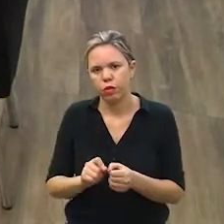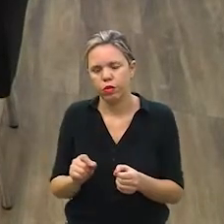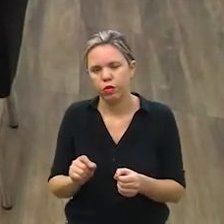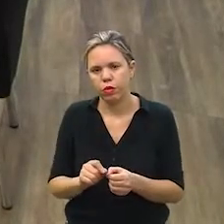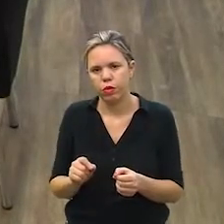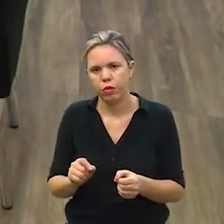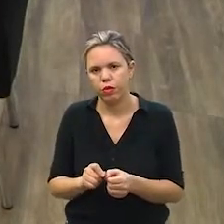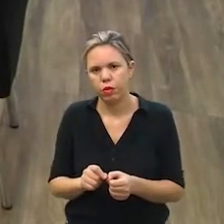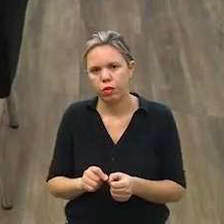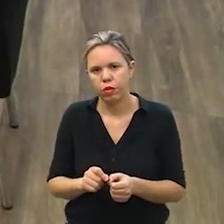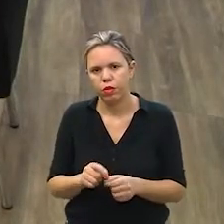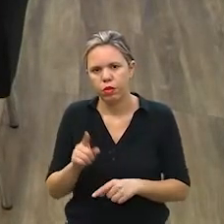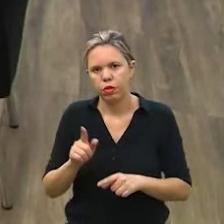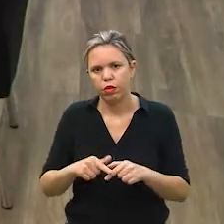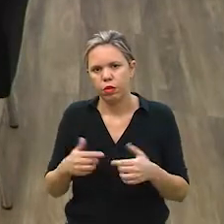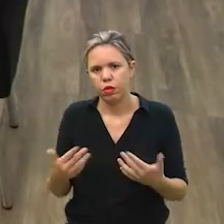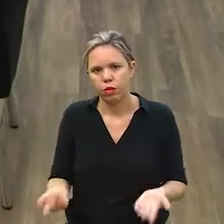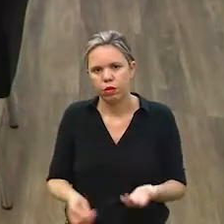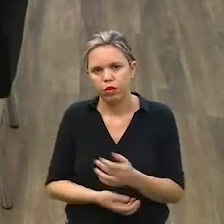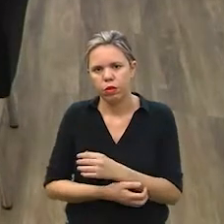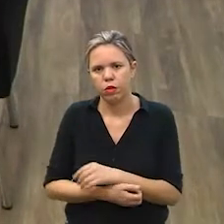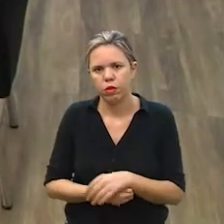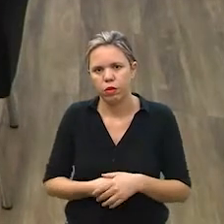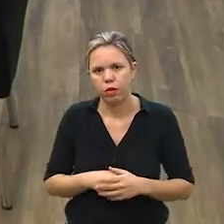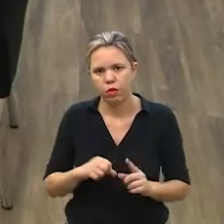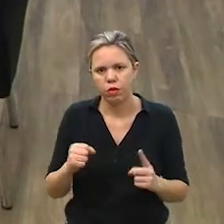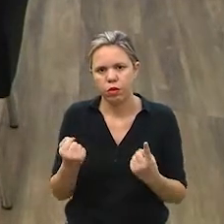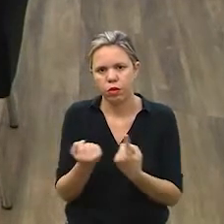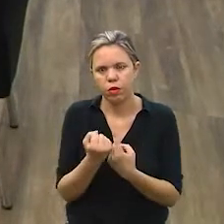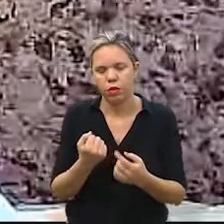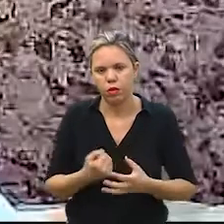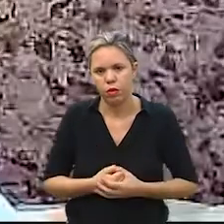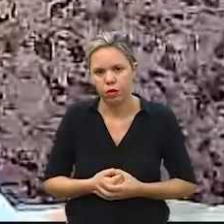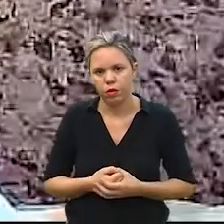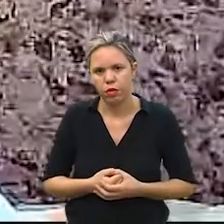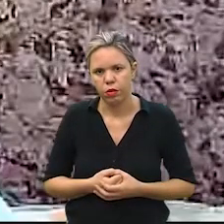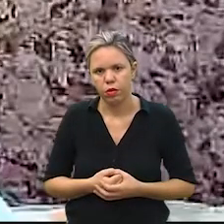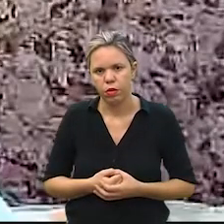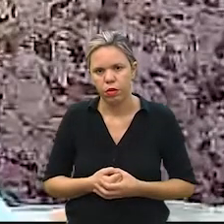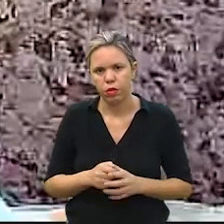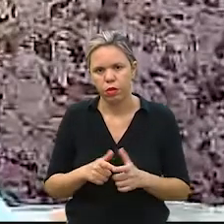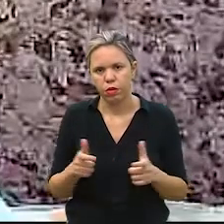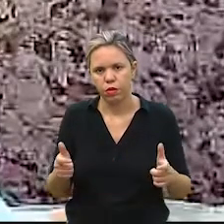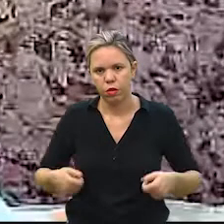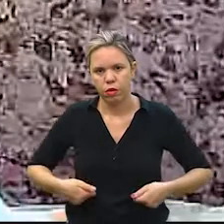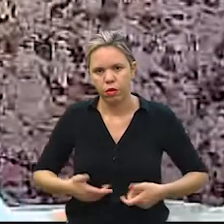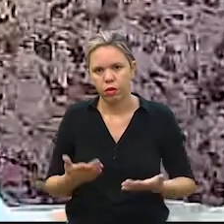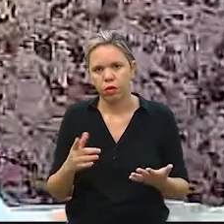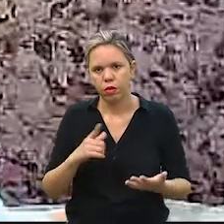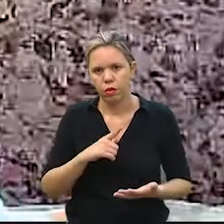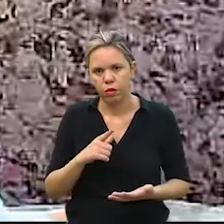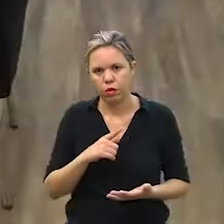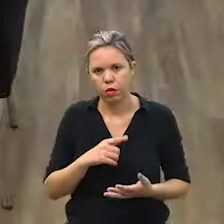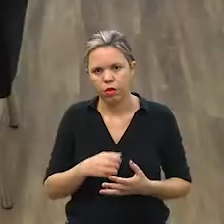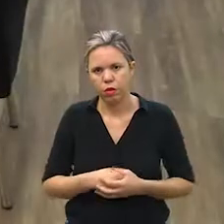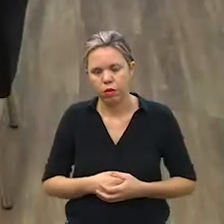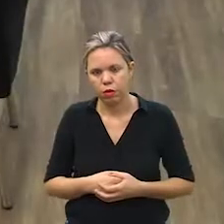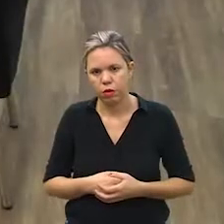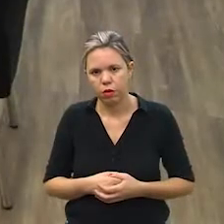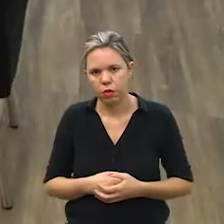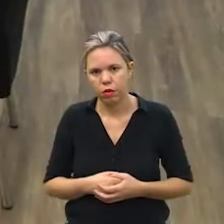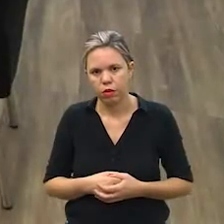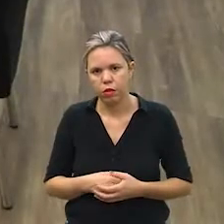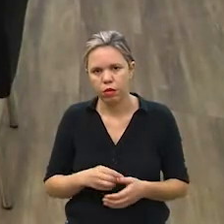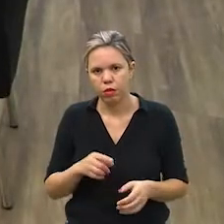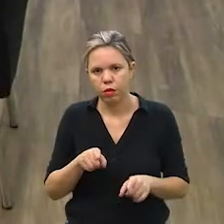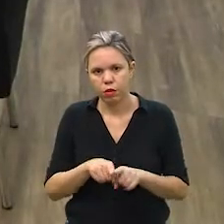mais equipamentos da assistência social, mas o grande gasto que a gente está tendo é com a